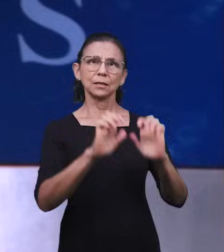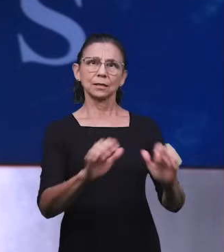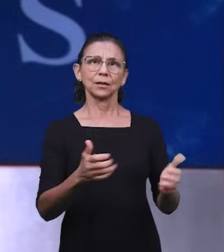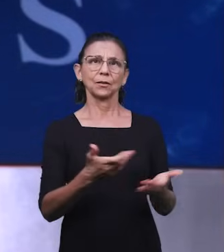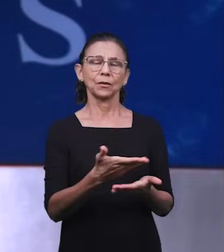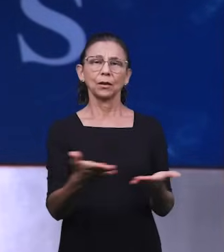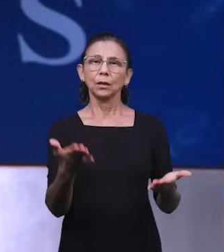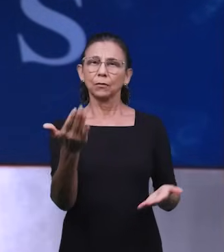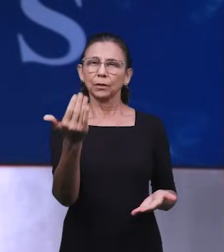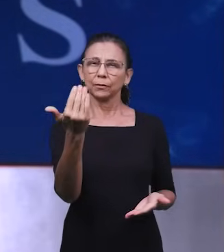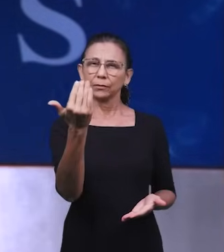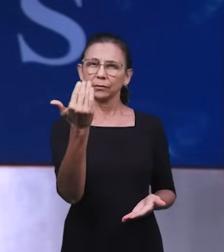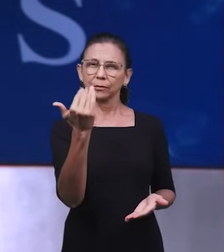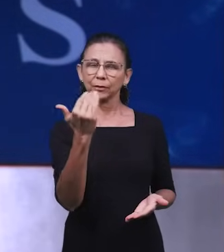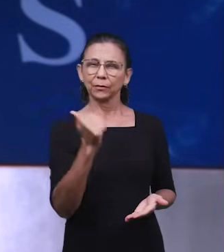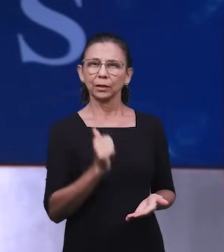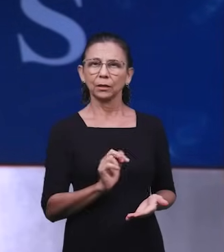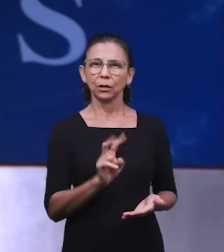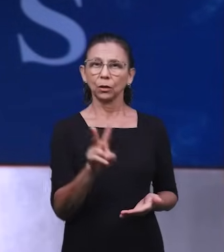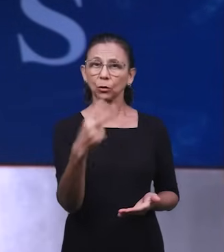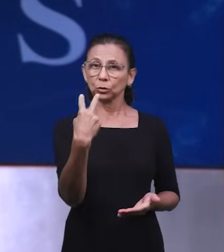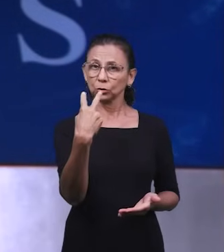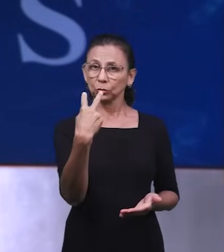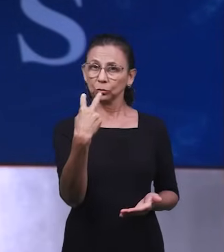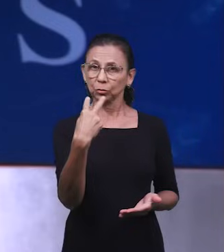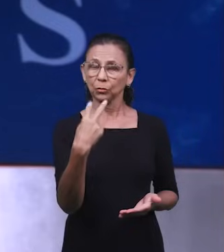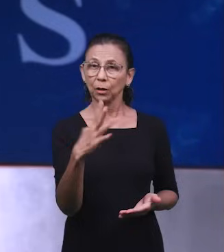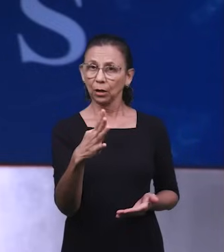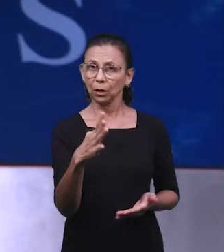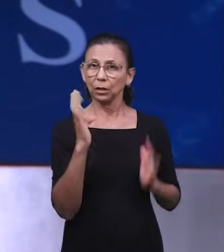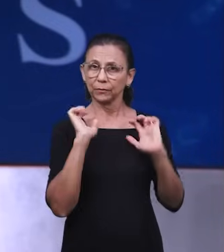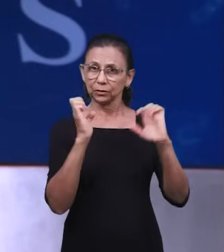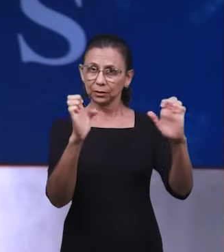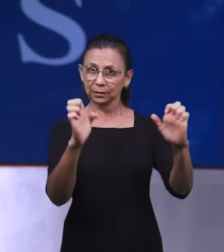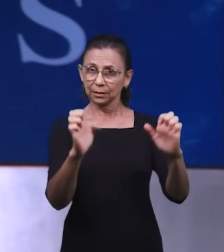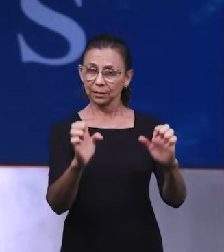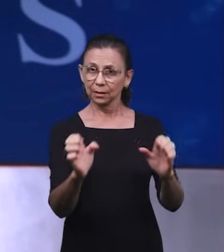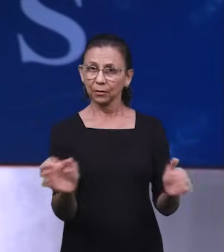evangelização. Vem comigo aqui, ó. Não acabou, não. Tem mais evangelização. O povo tá